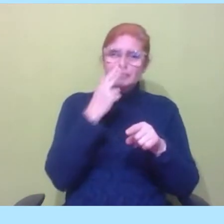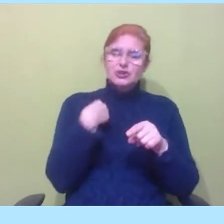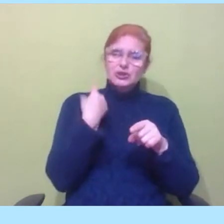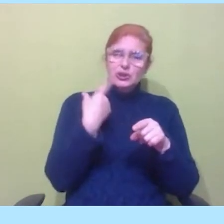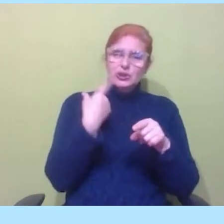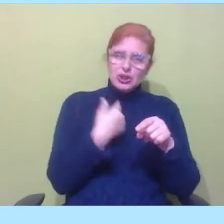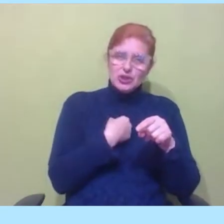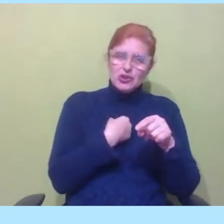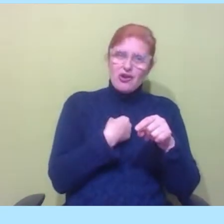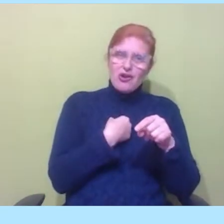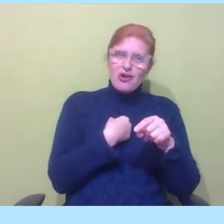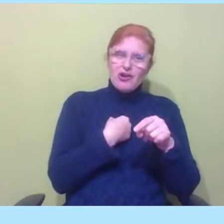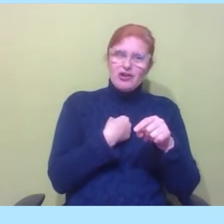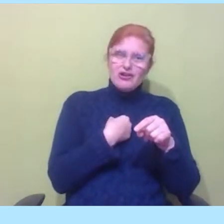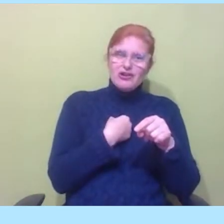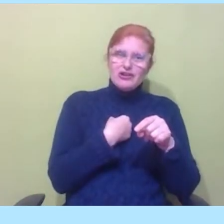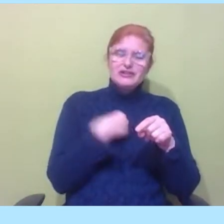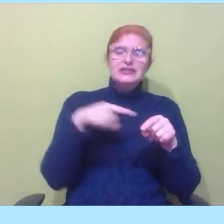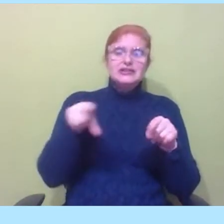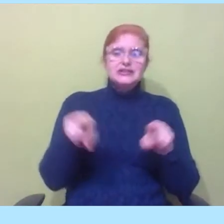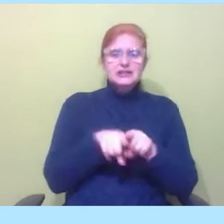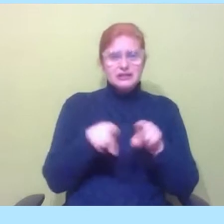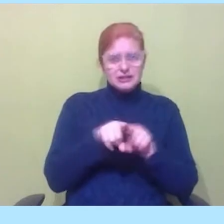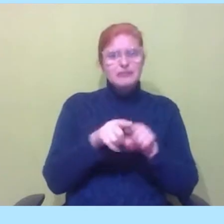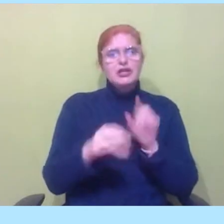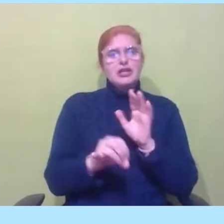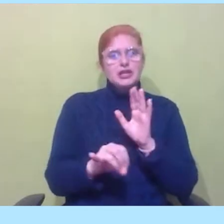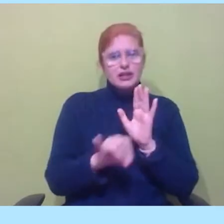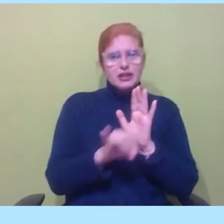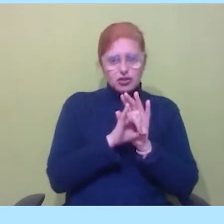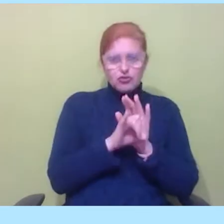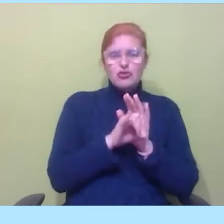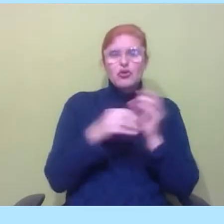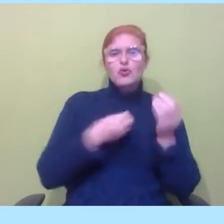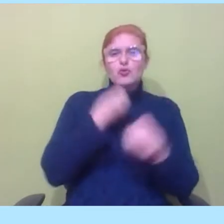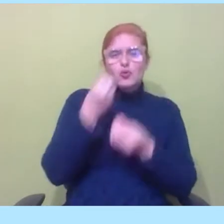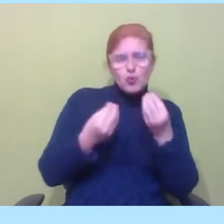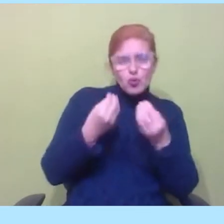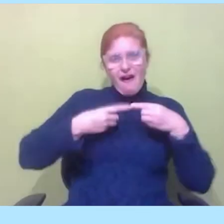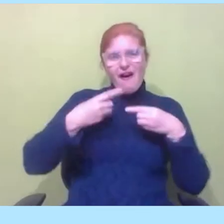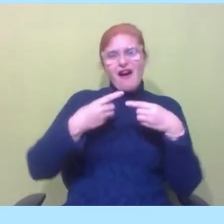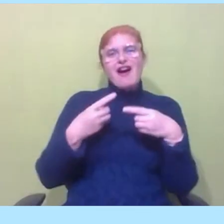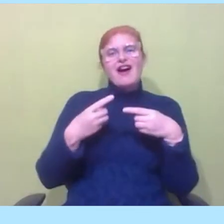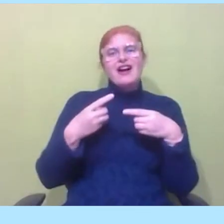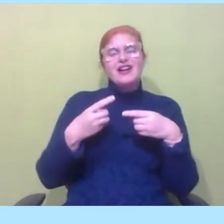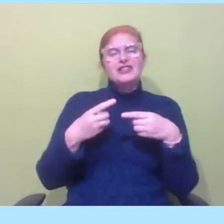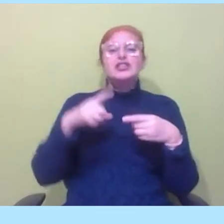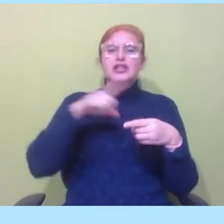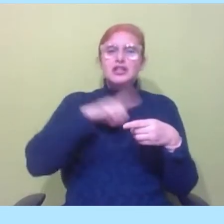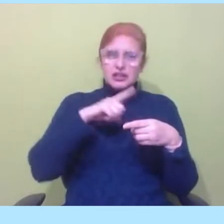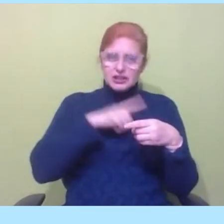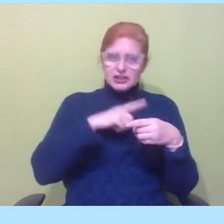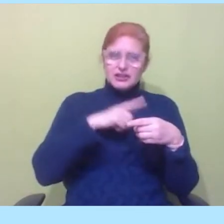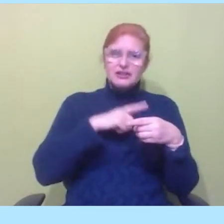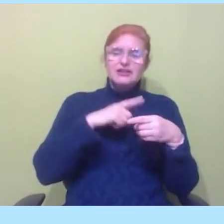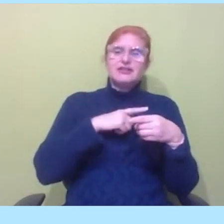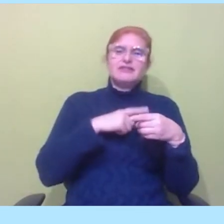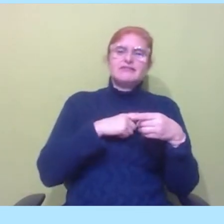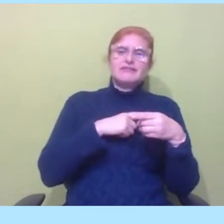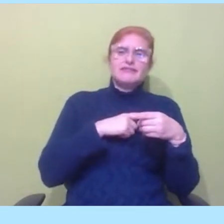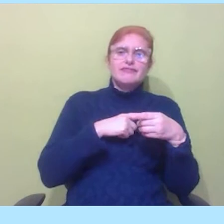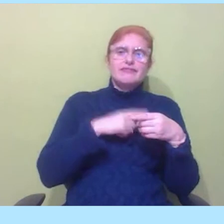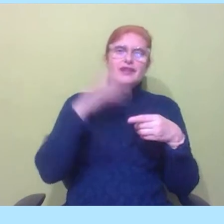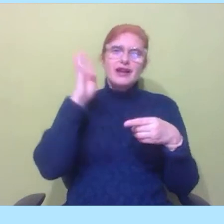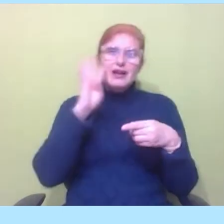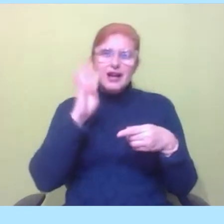tornar sedutor esse debate, que é justamente deixar que esse debate seja apropriado por aqueles que estão usando, né, aqueles que